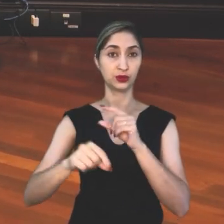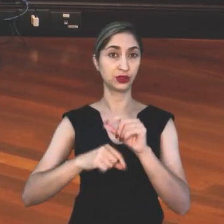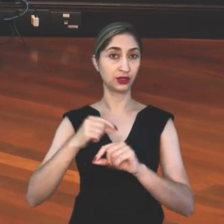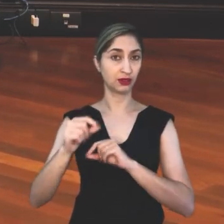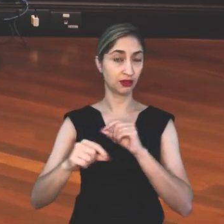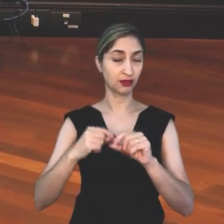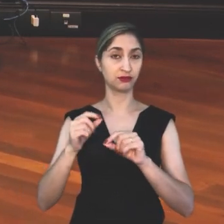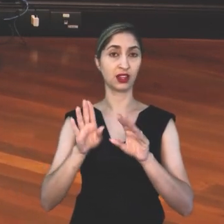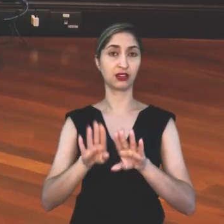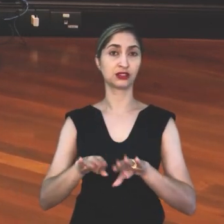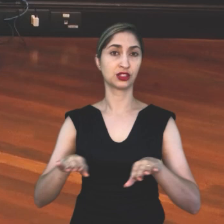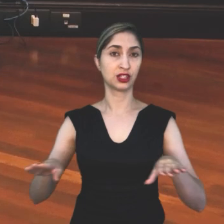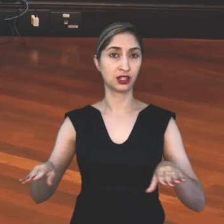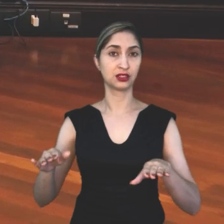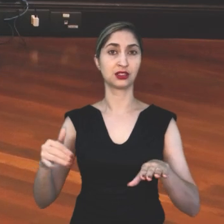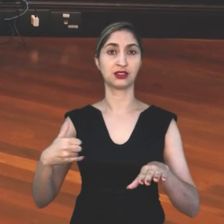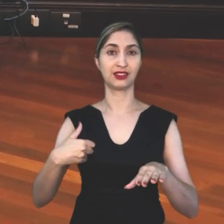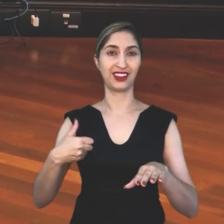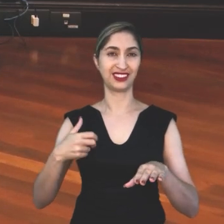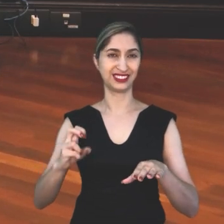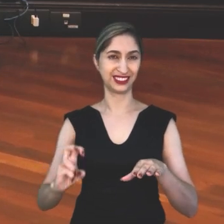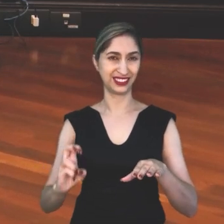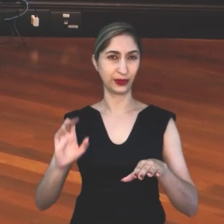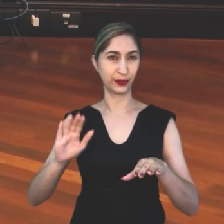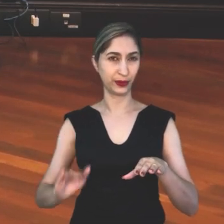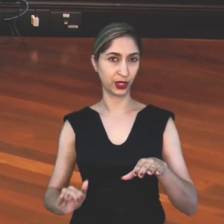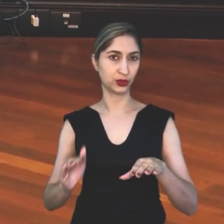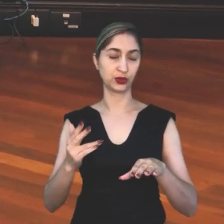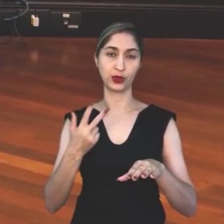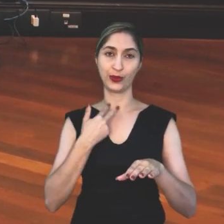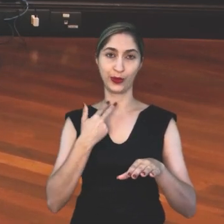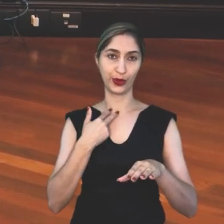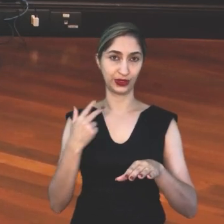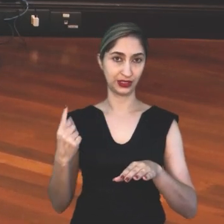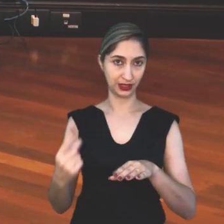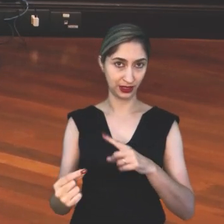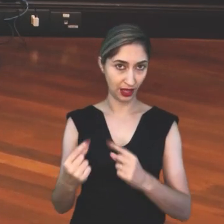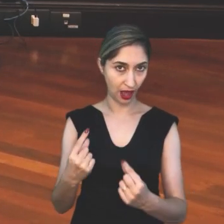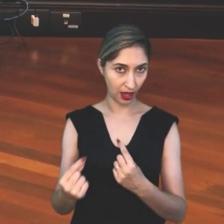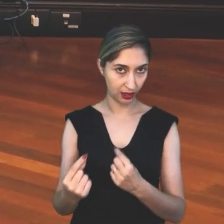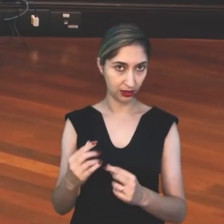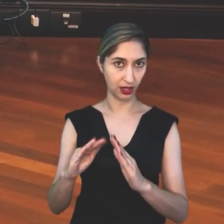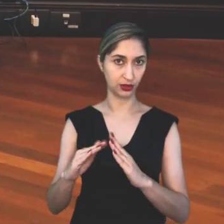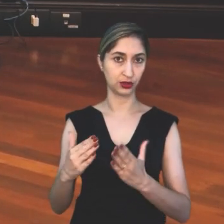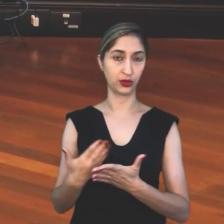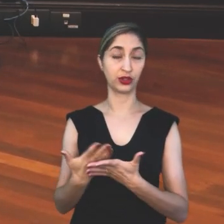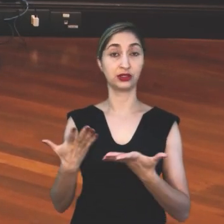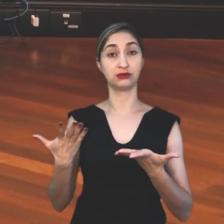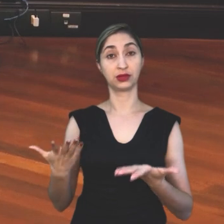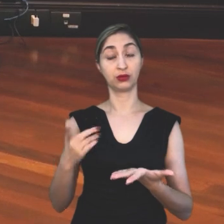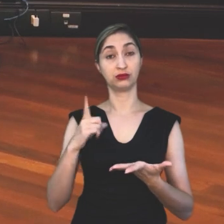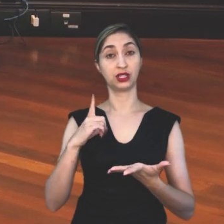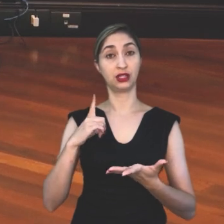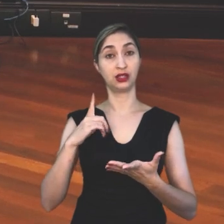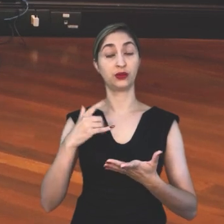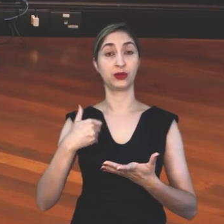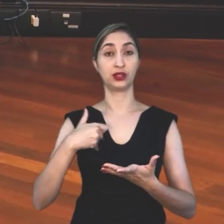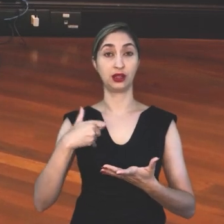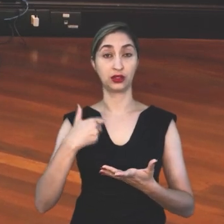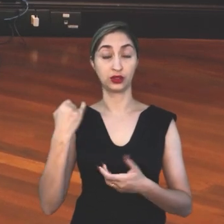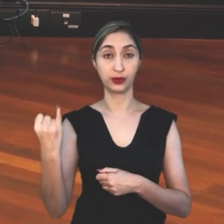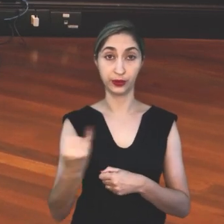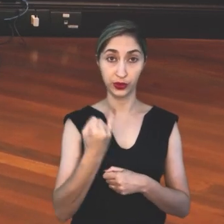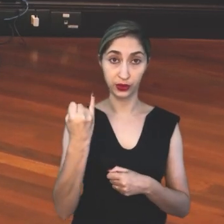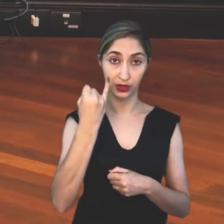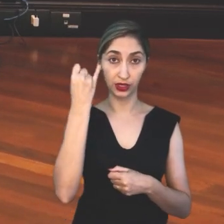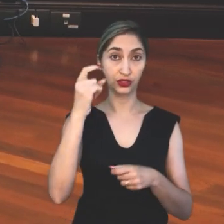podiam sair da escola para excursões. Então o público é muito caro para a gente, tanto pela idade, porque é uma idade em que competências